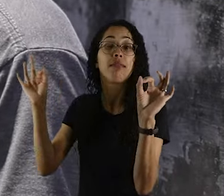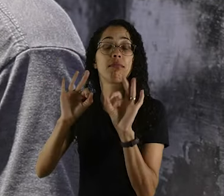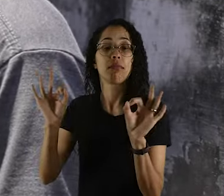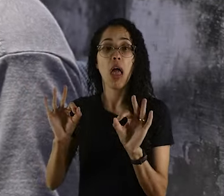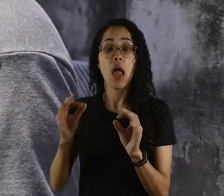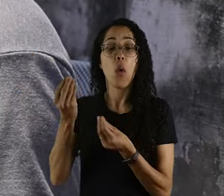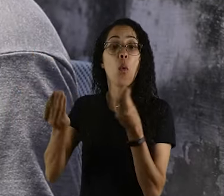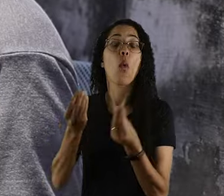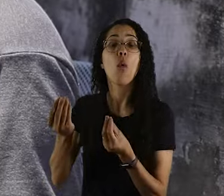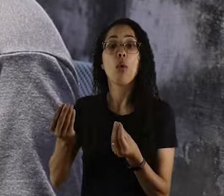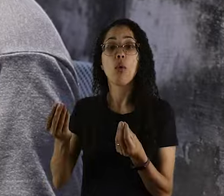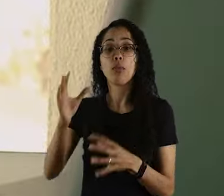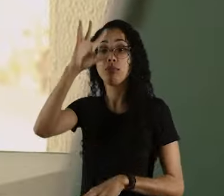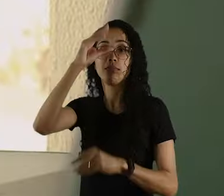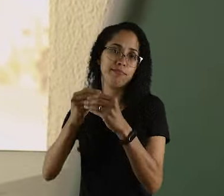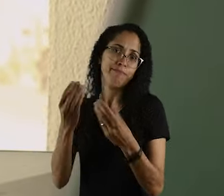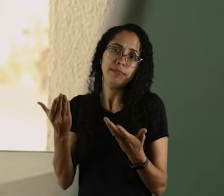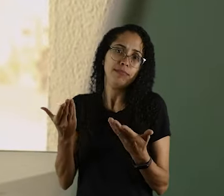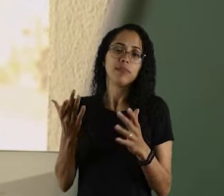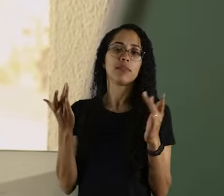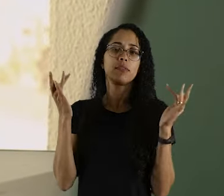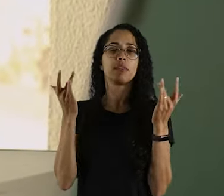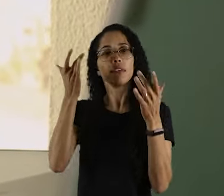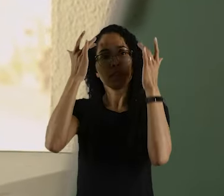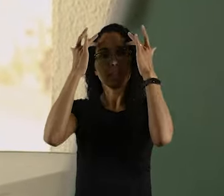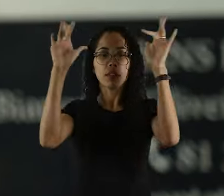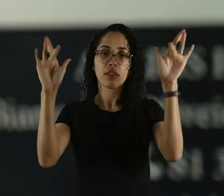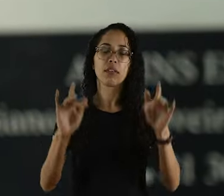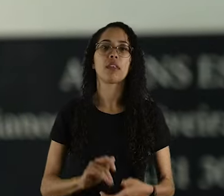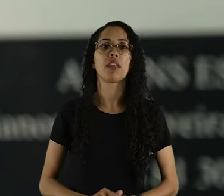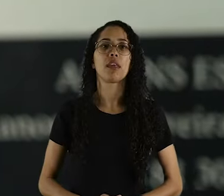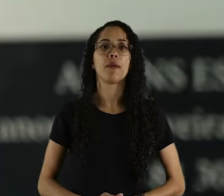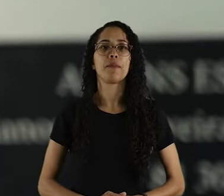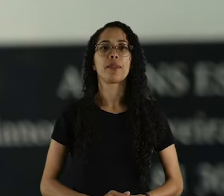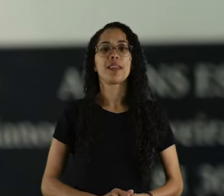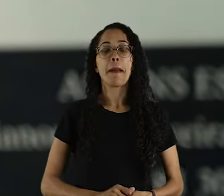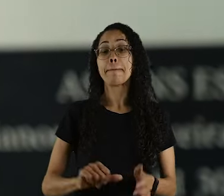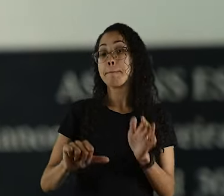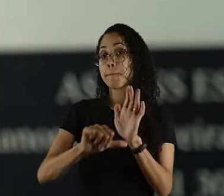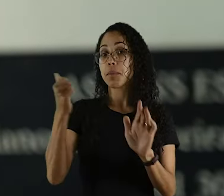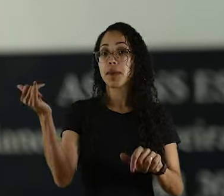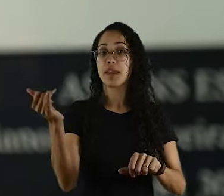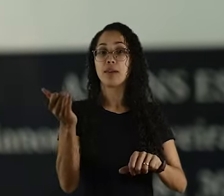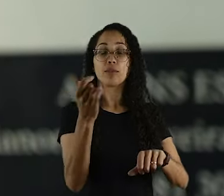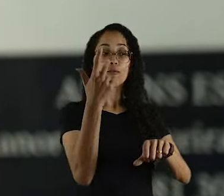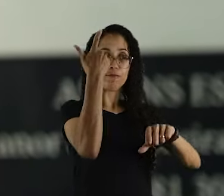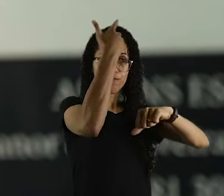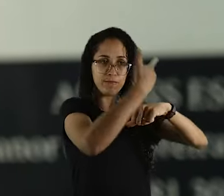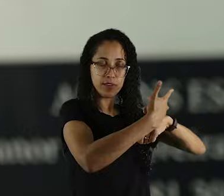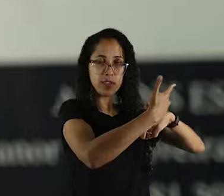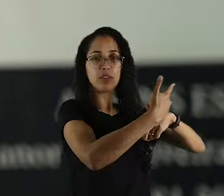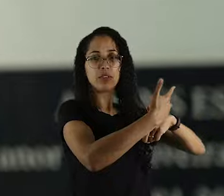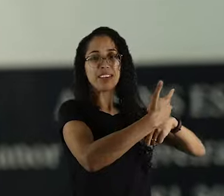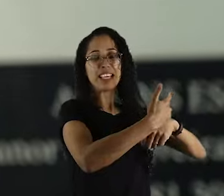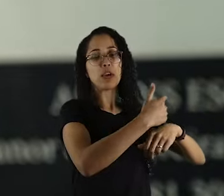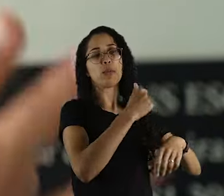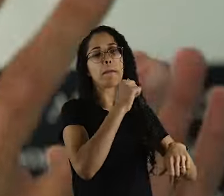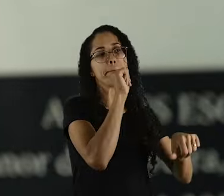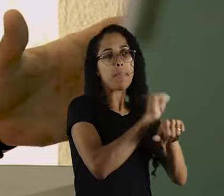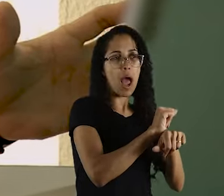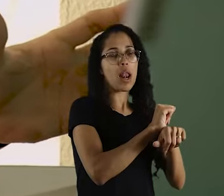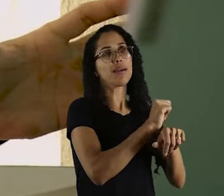sabia do que estavam falando, né? Primeiro vídeo que eu vi, eu lembro que eu pausei esse vídeo acho que umas 10 a 15 vezes para toda